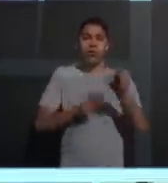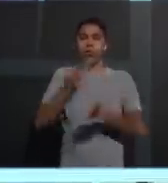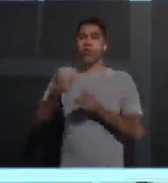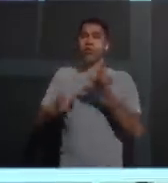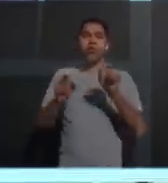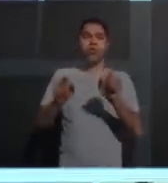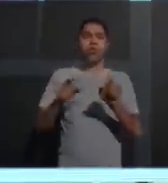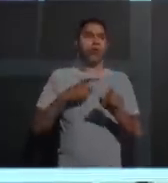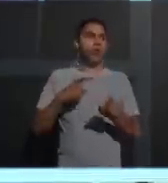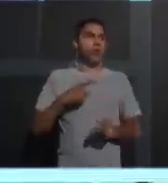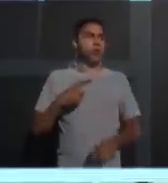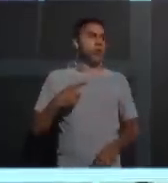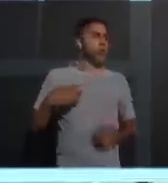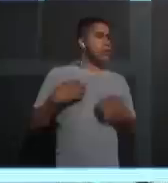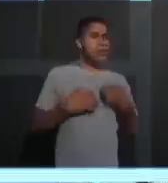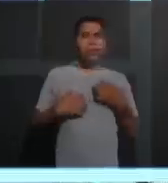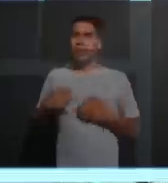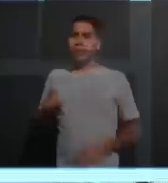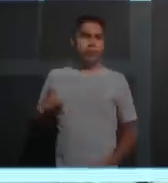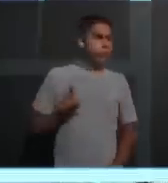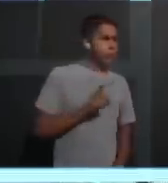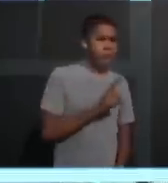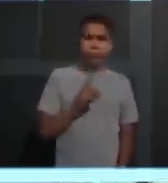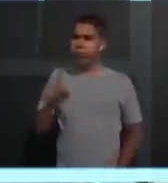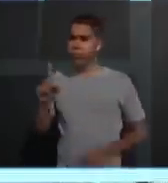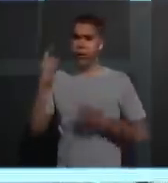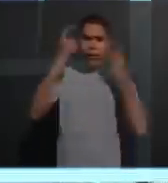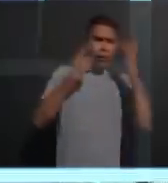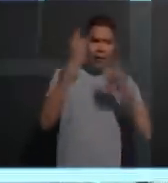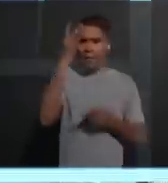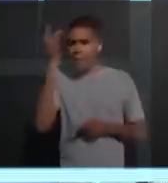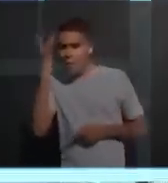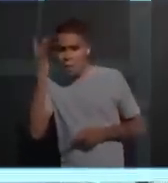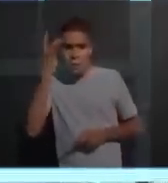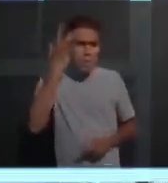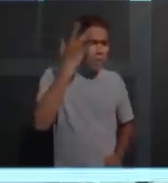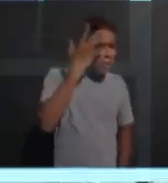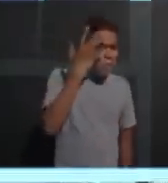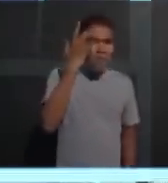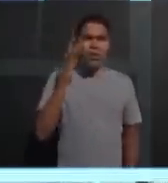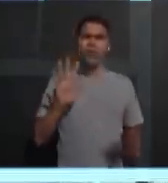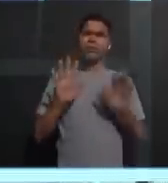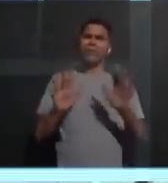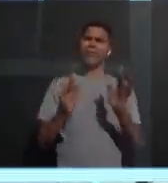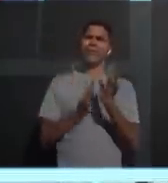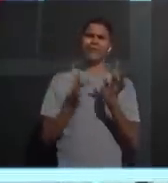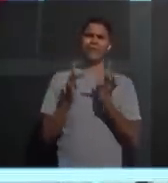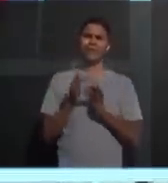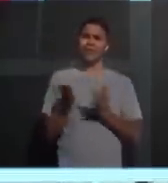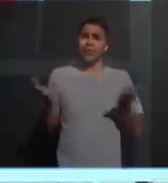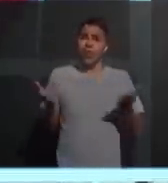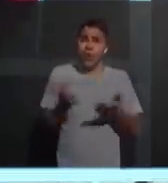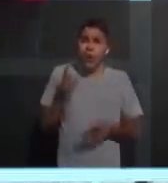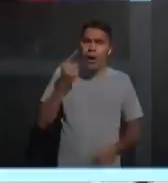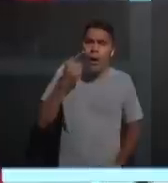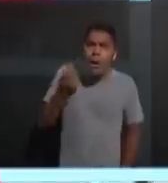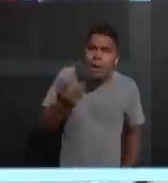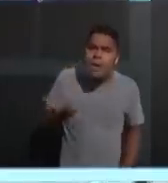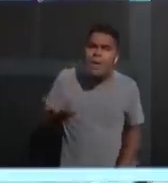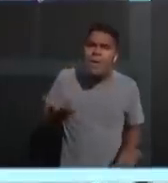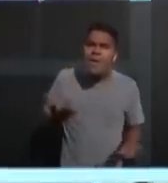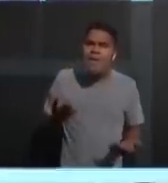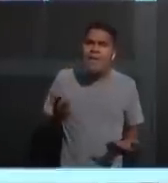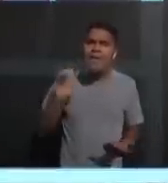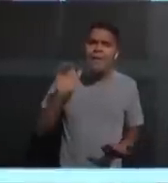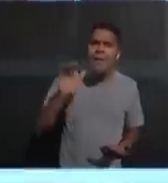estão andando ansiosas e preocupadas mesmo com o dia de amanhã mas jesus nesta noite ele está falando é filho e filha